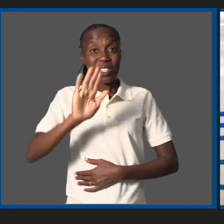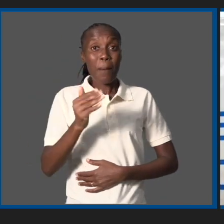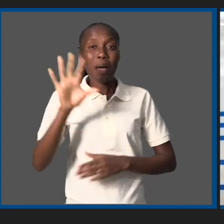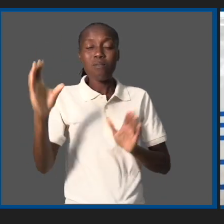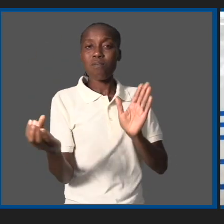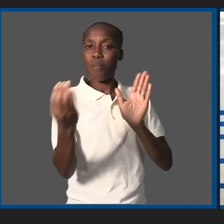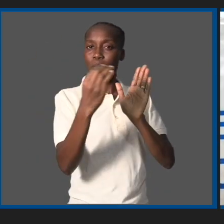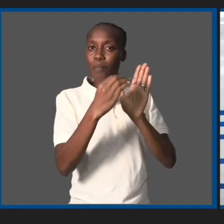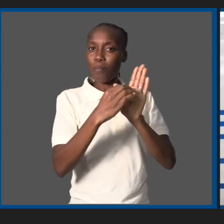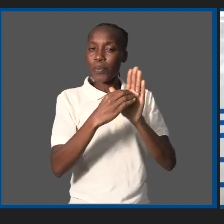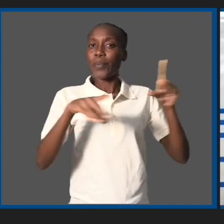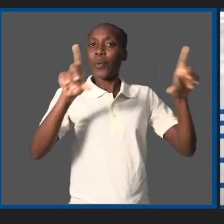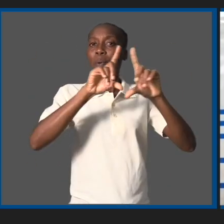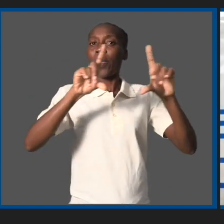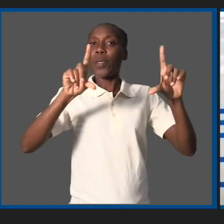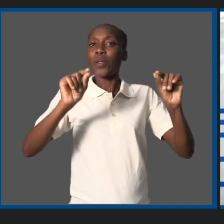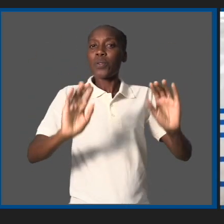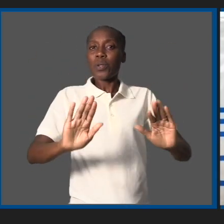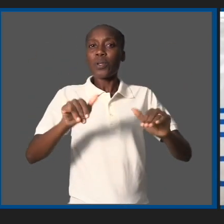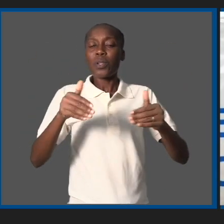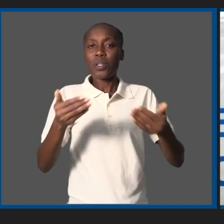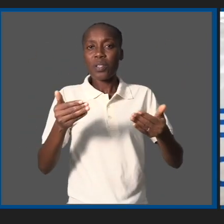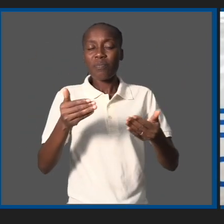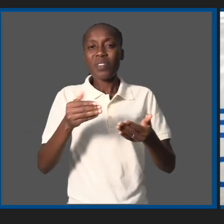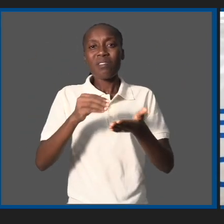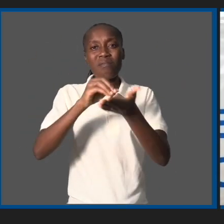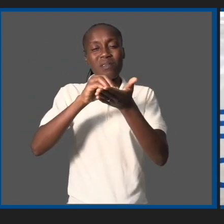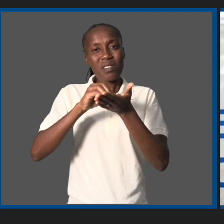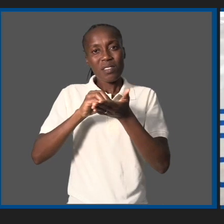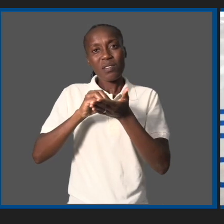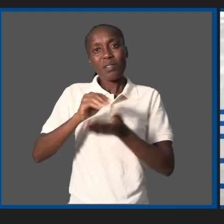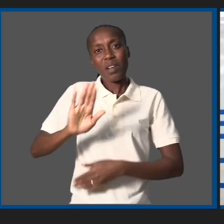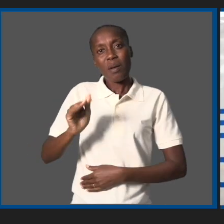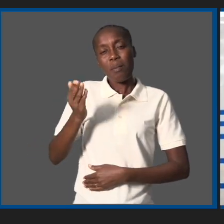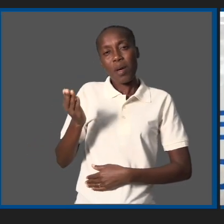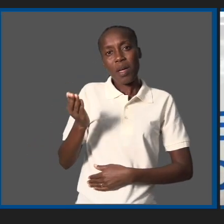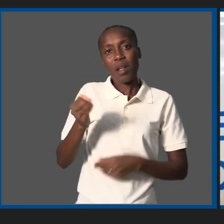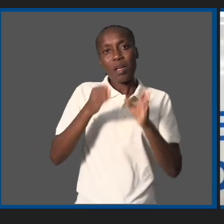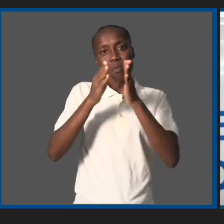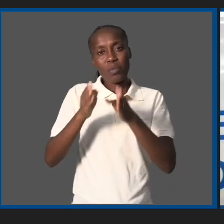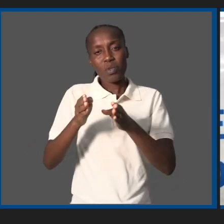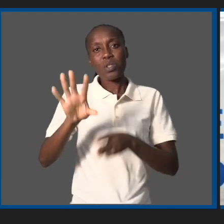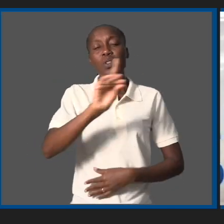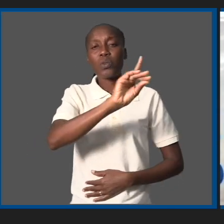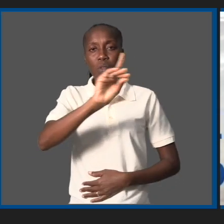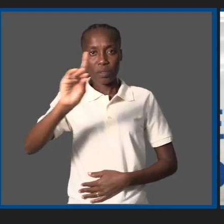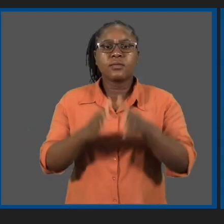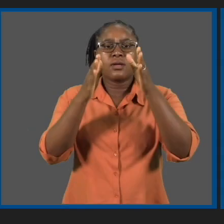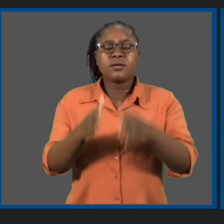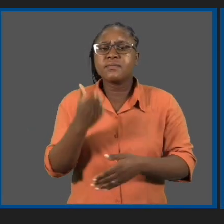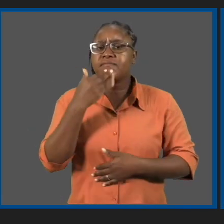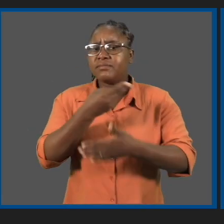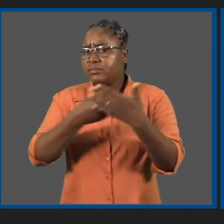encaixar aqui aquilo que é de acessibilidade para pessoas focadoras de justiça.